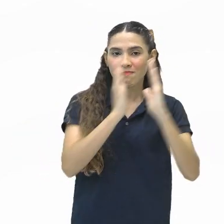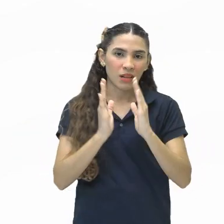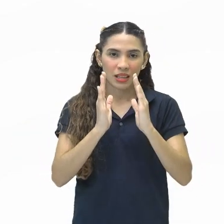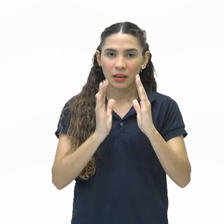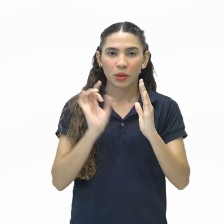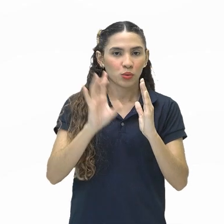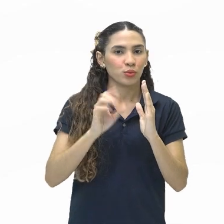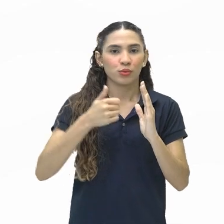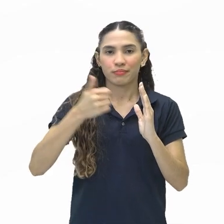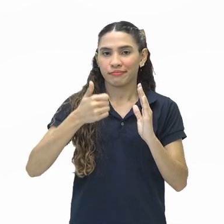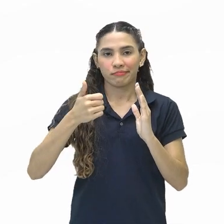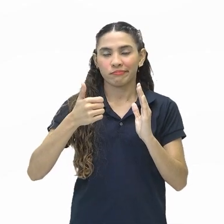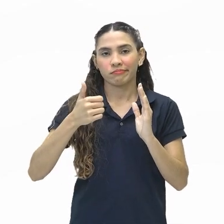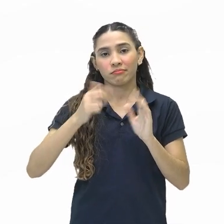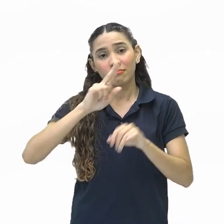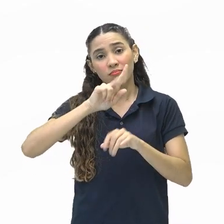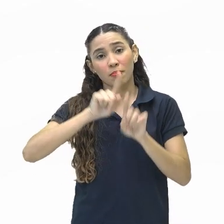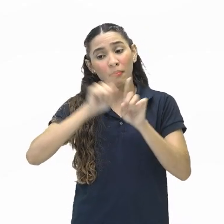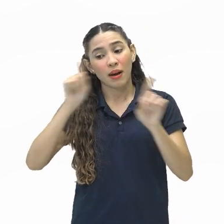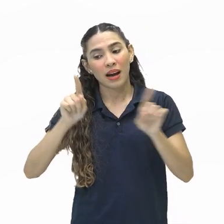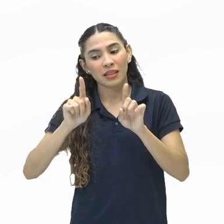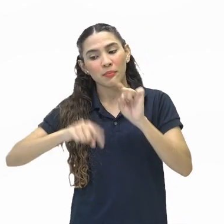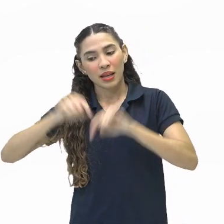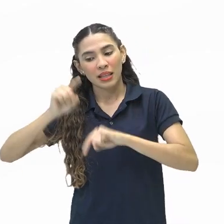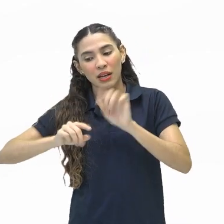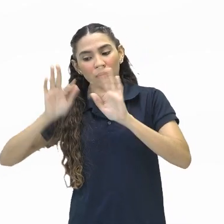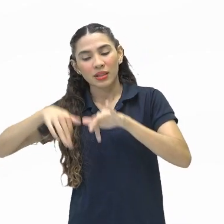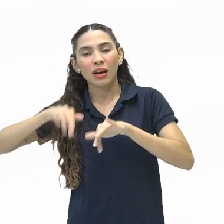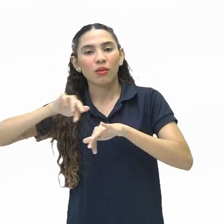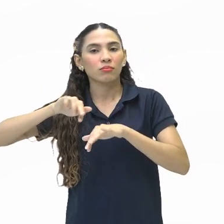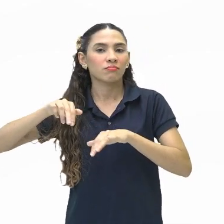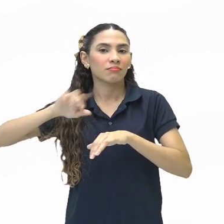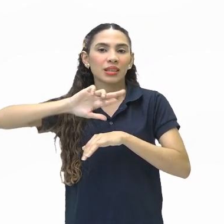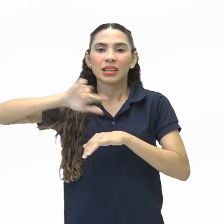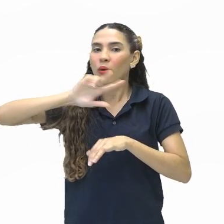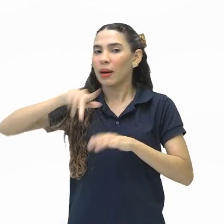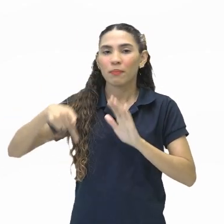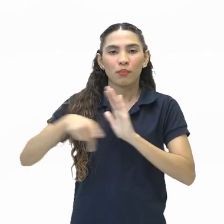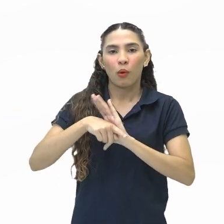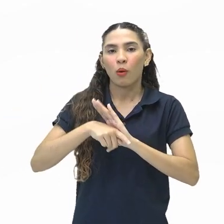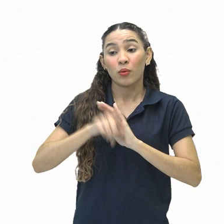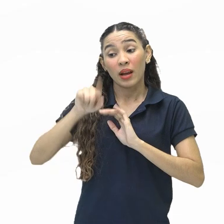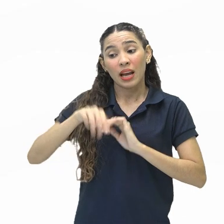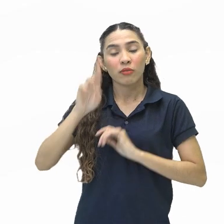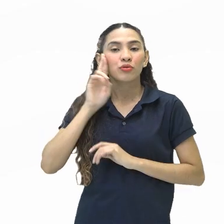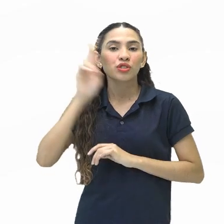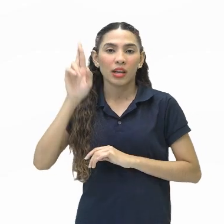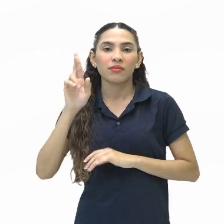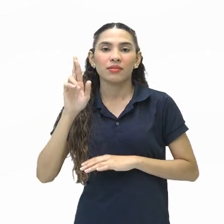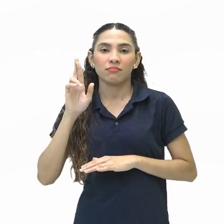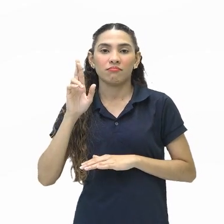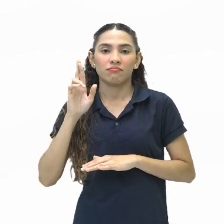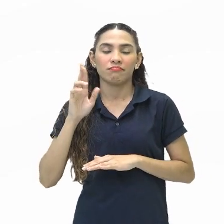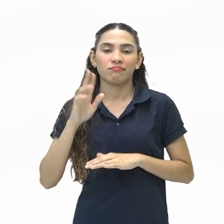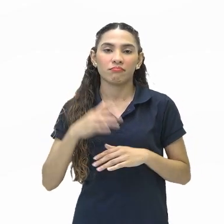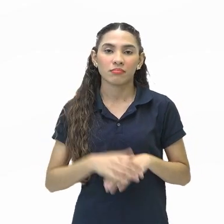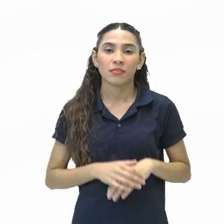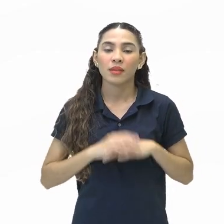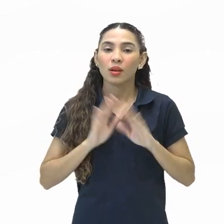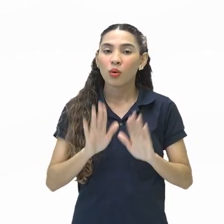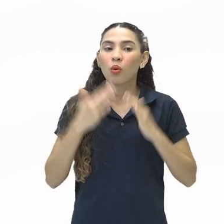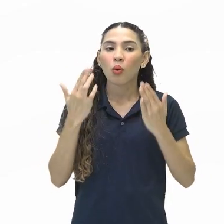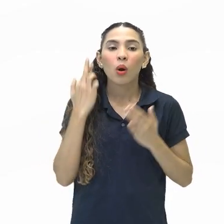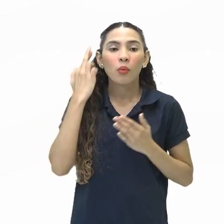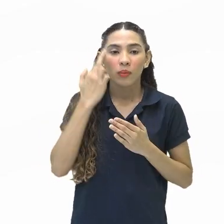processo produtivo, mas o produto final não pertence a ele, pertence ao dono da fábrica, da empresa. E qual